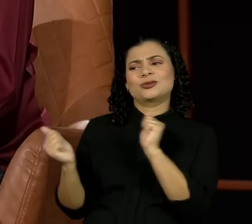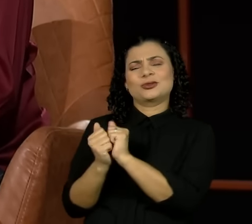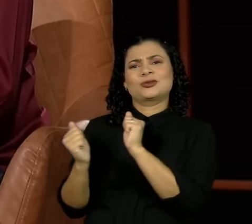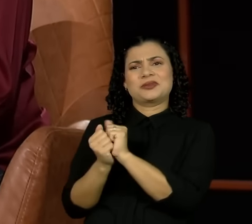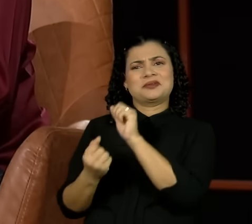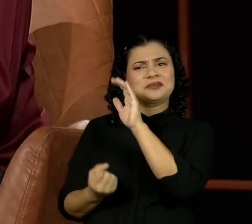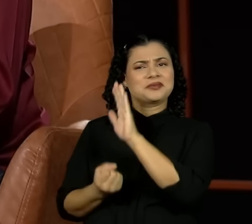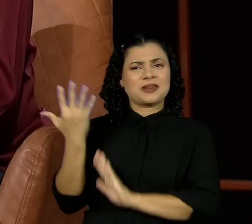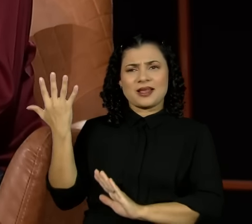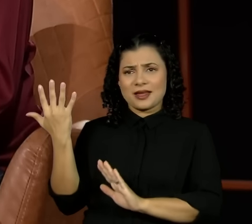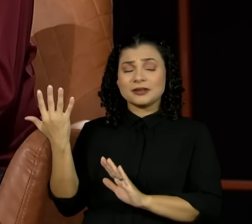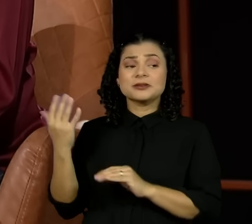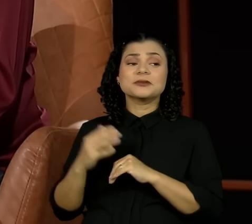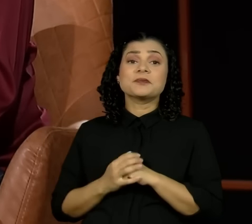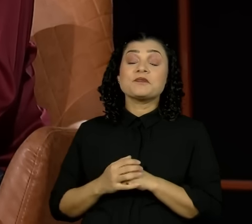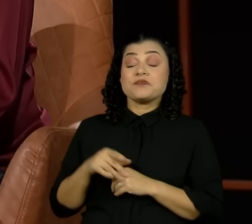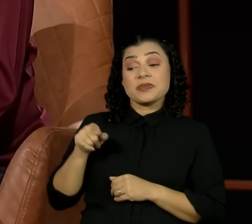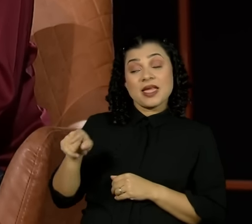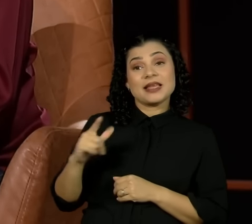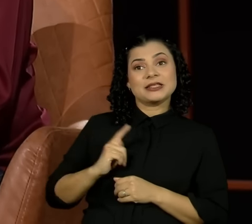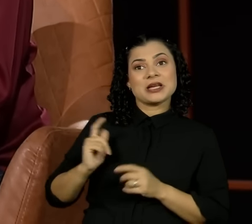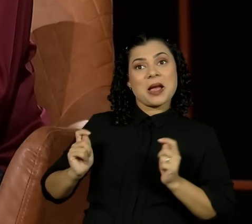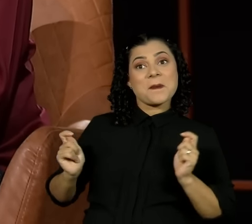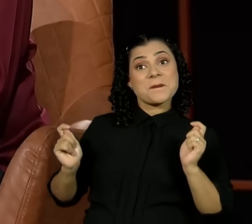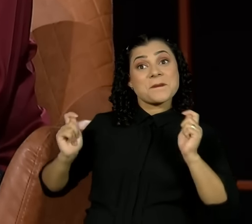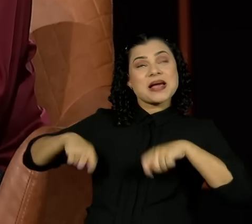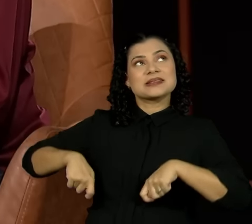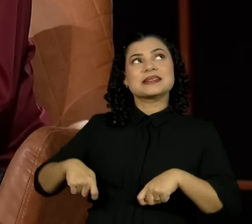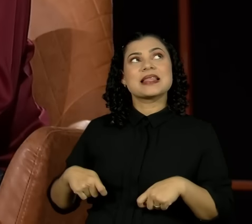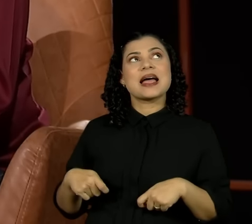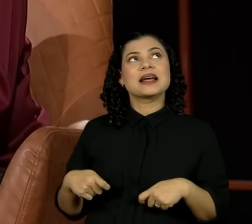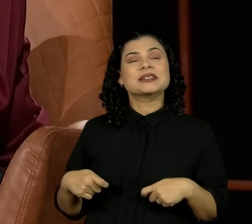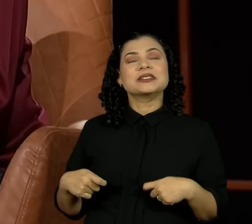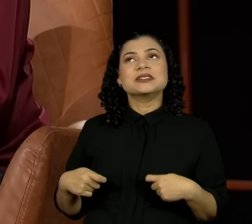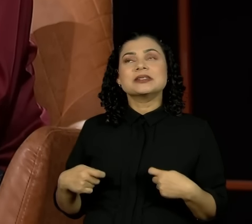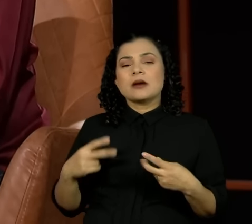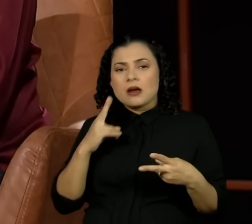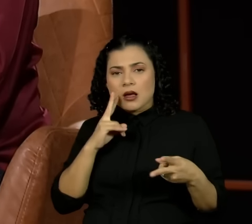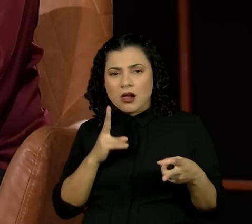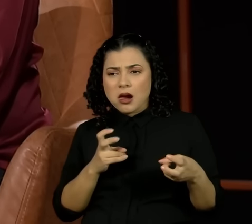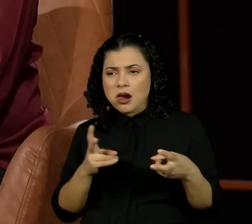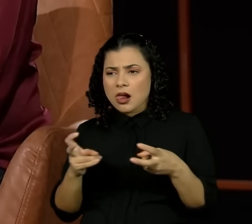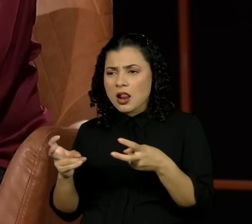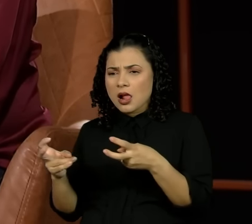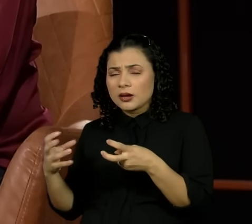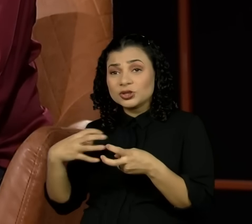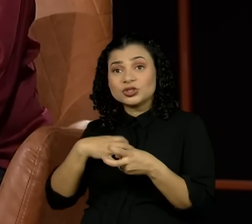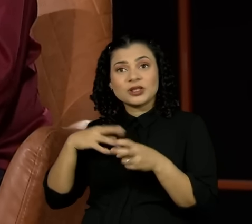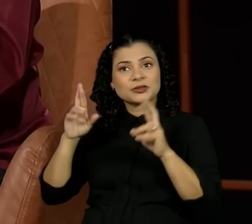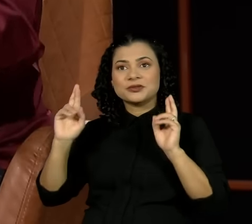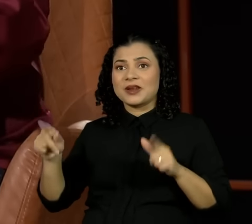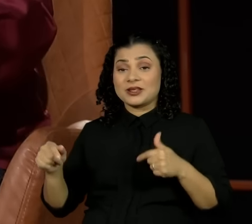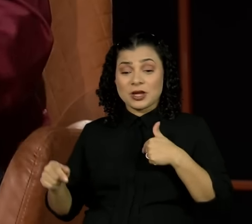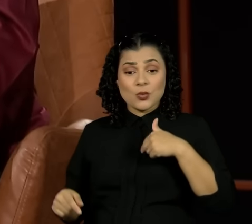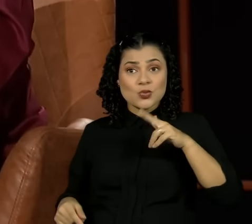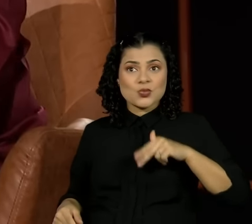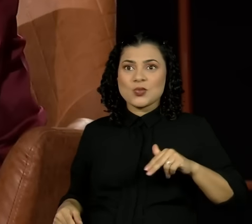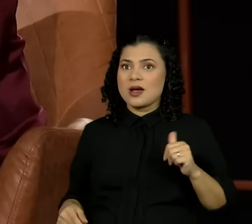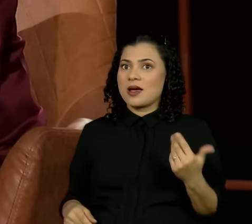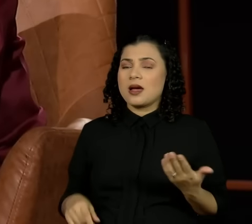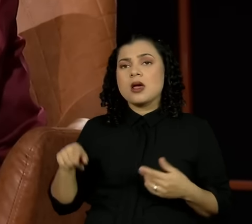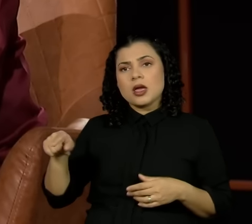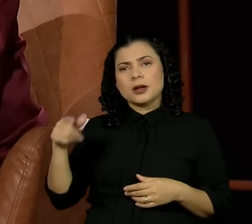e ele tinha uma capacidade de olhar e ver que eu nunca tive. Por exemplo, não é que ele